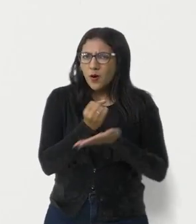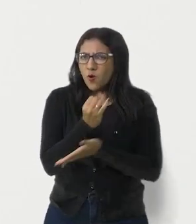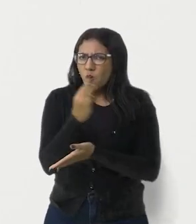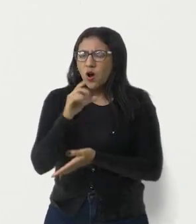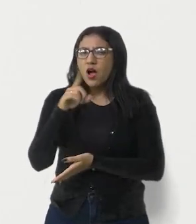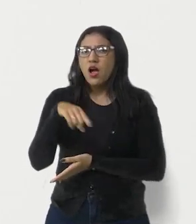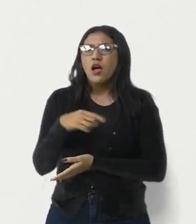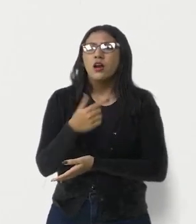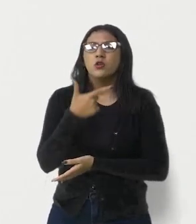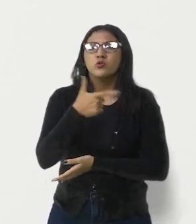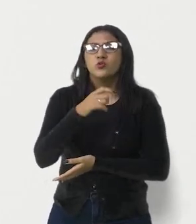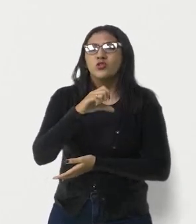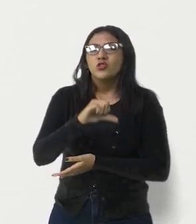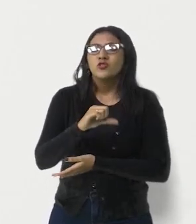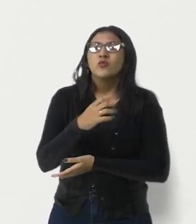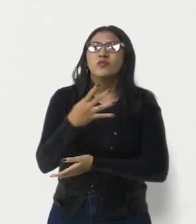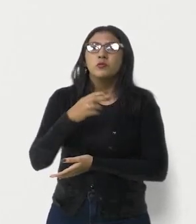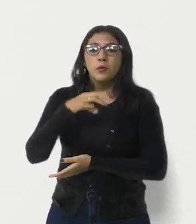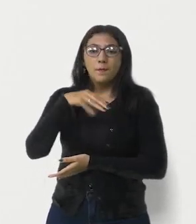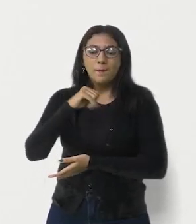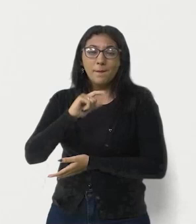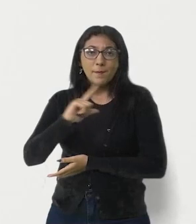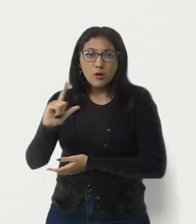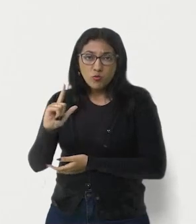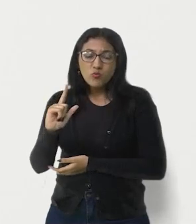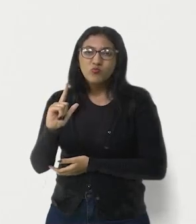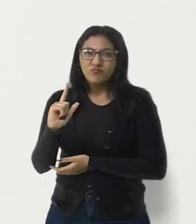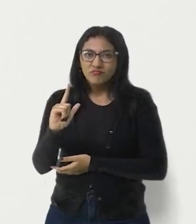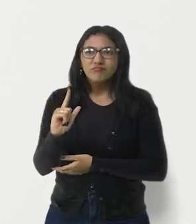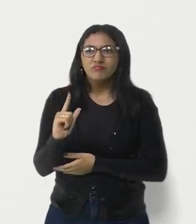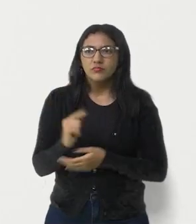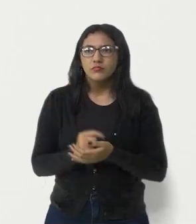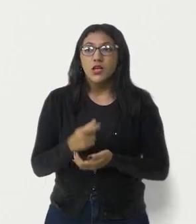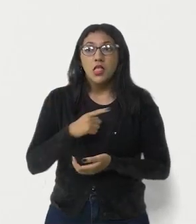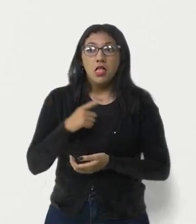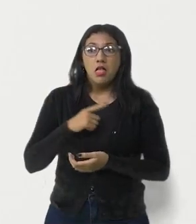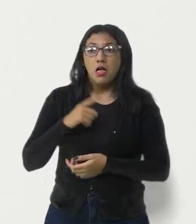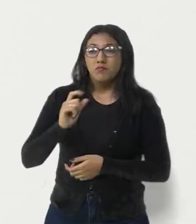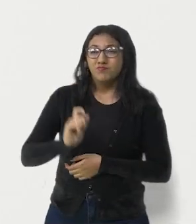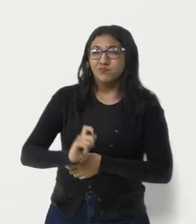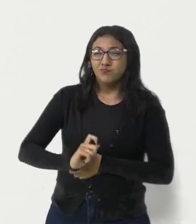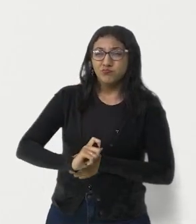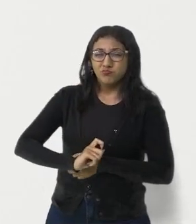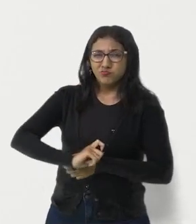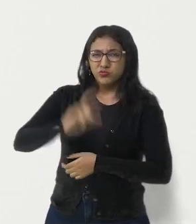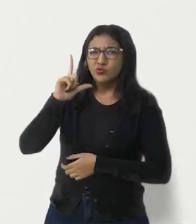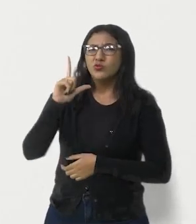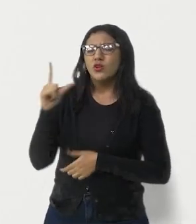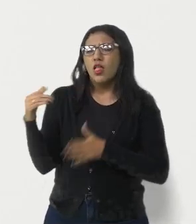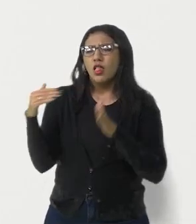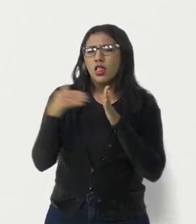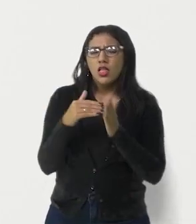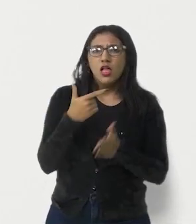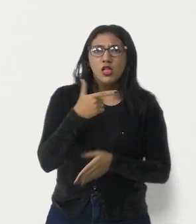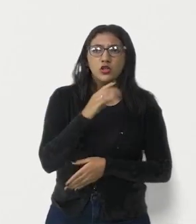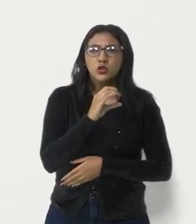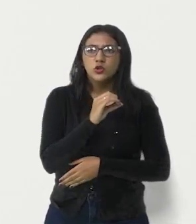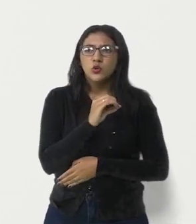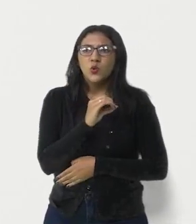contada era de 294 mil habitantes. Ela teve um bom crescimento para o ano de